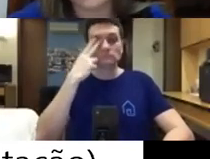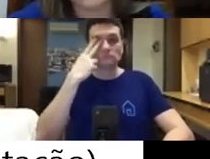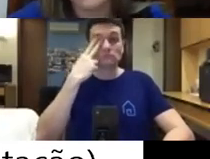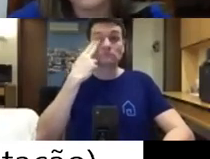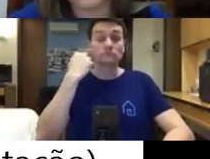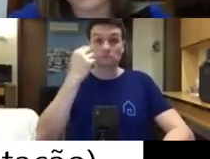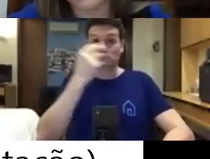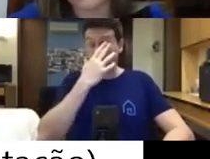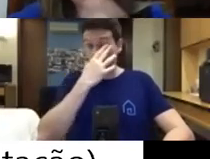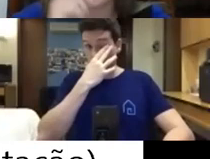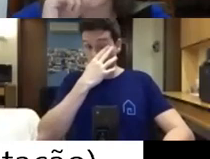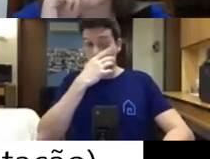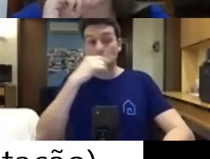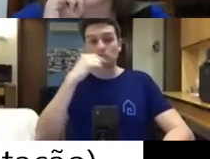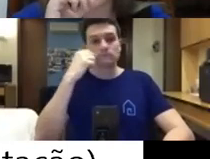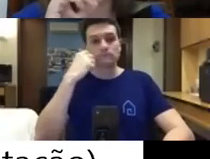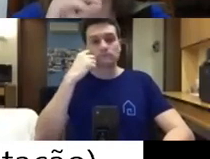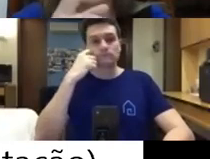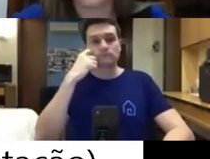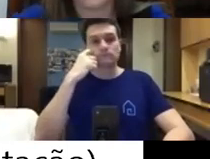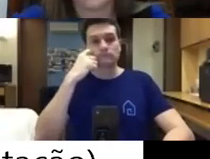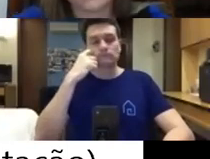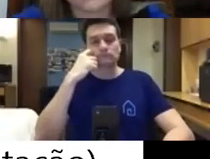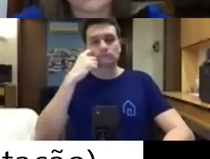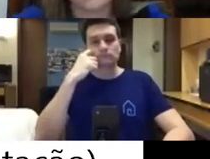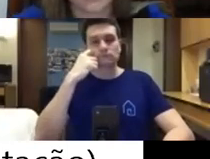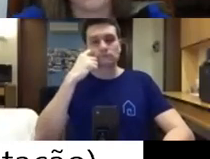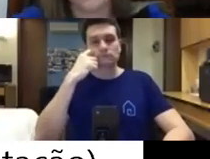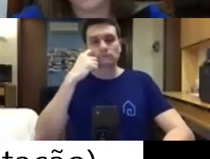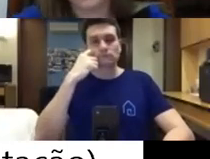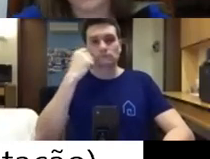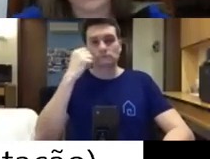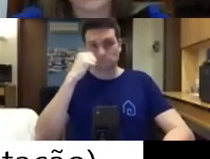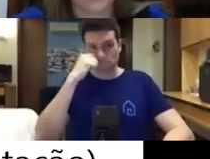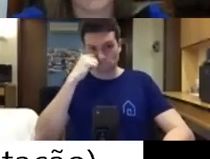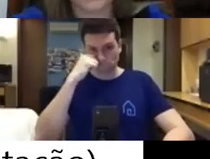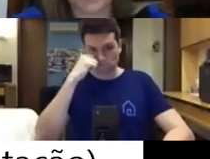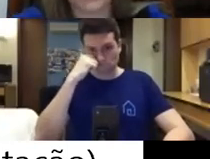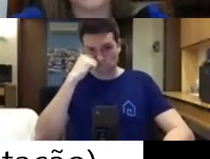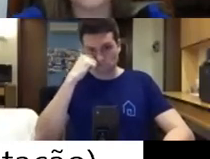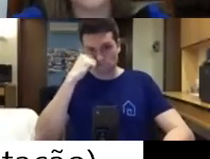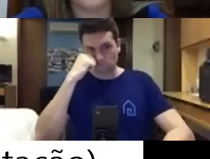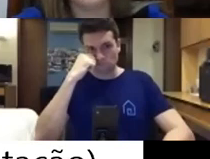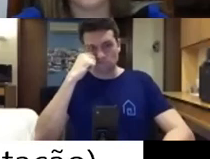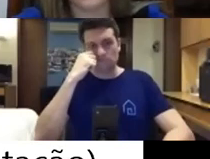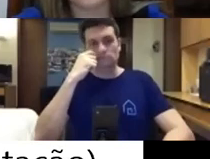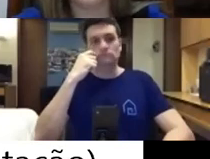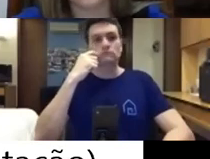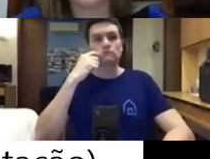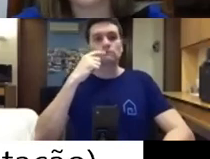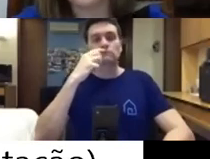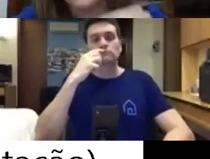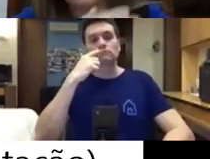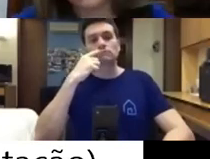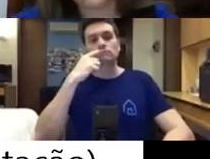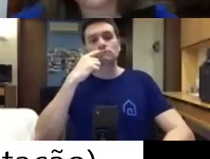dizem que já fica mais escassa essa fase se a gente for fazer ensaios químicos para analisar. Então, aí isso